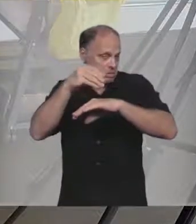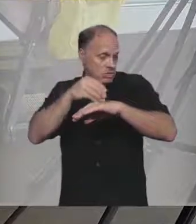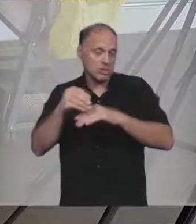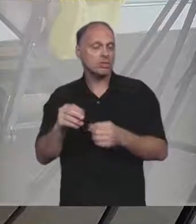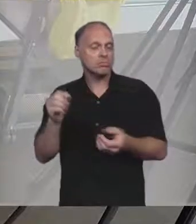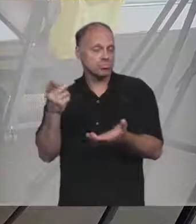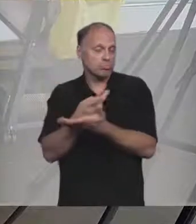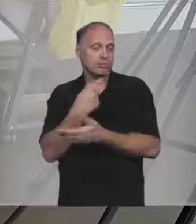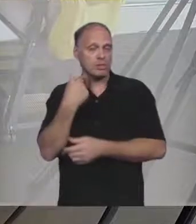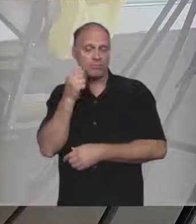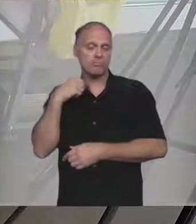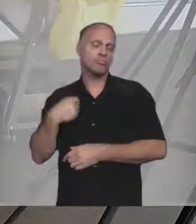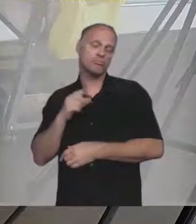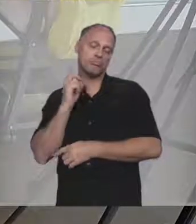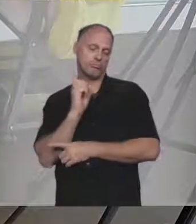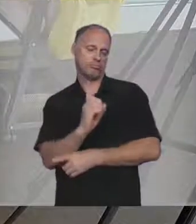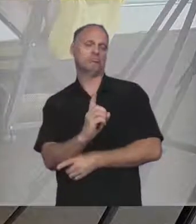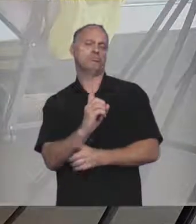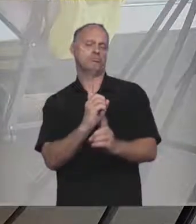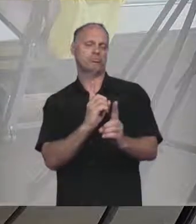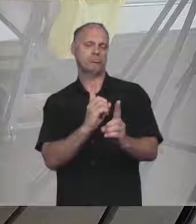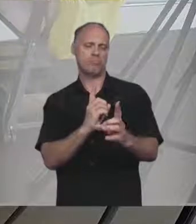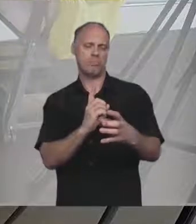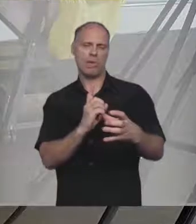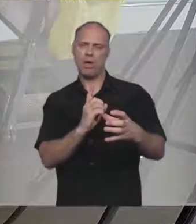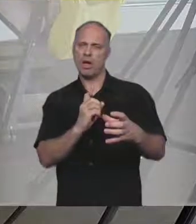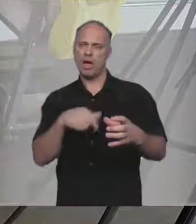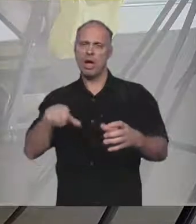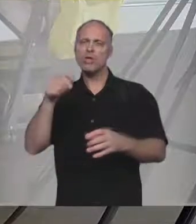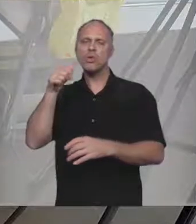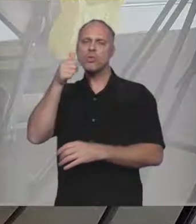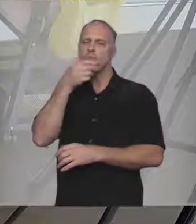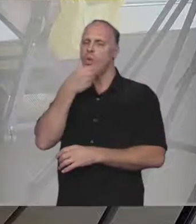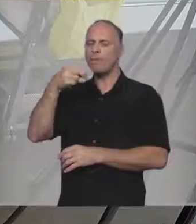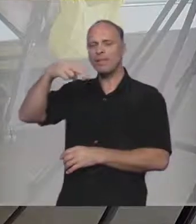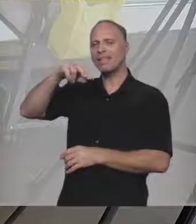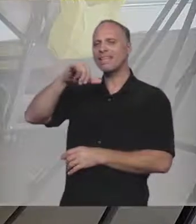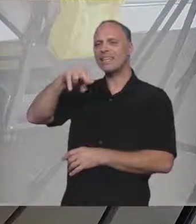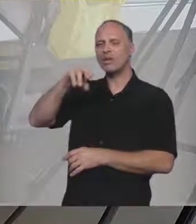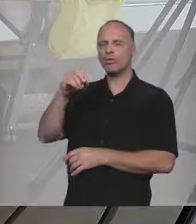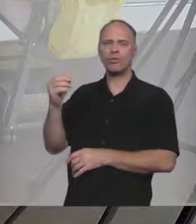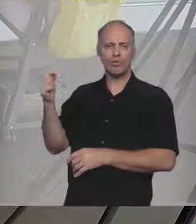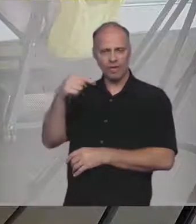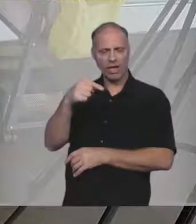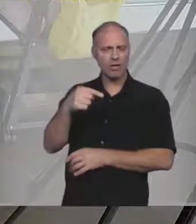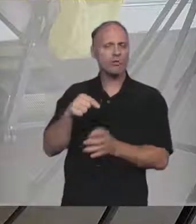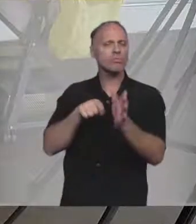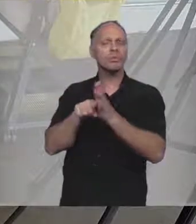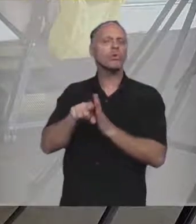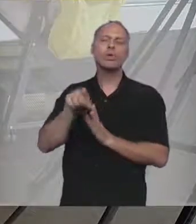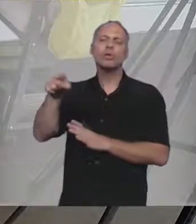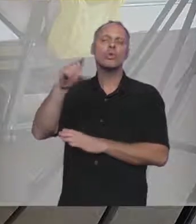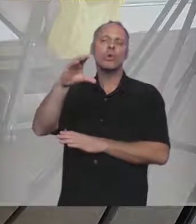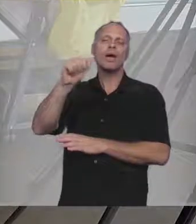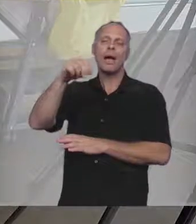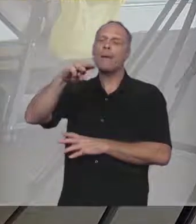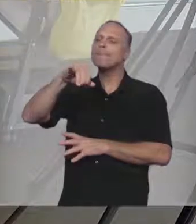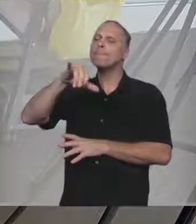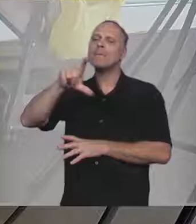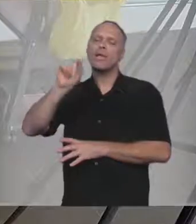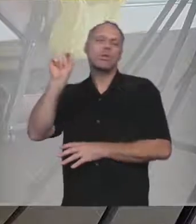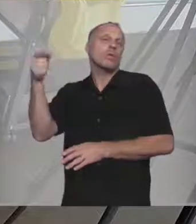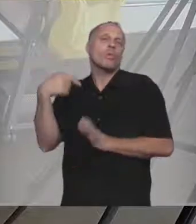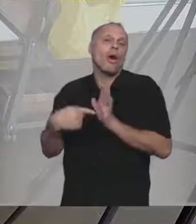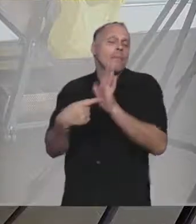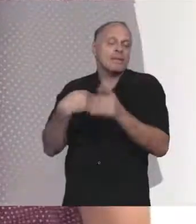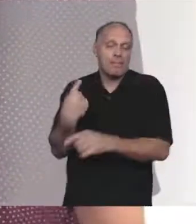ideias. E, dado momento, o Nino chegou e falou para mim, e tu, Camilo, o que tu tem para apresentar para nós? Eu